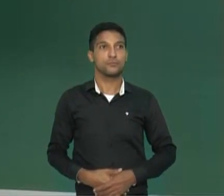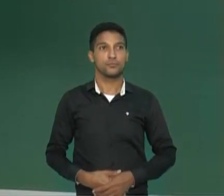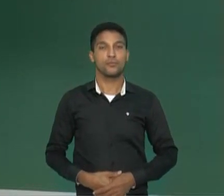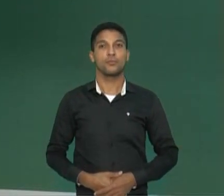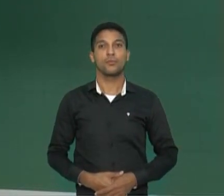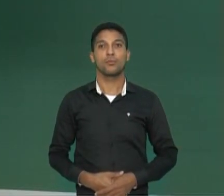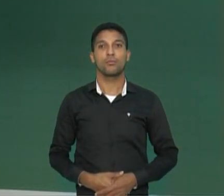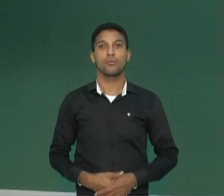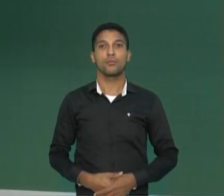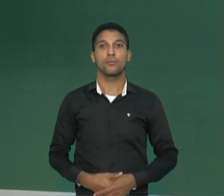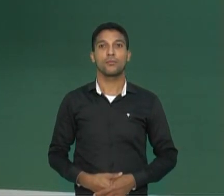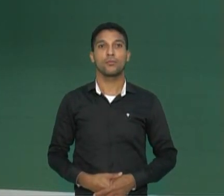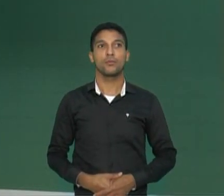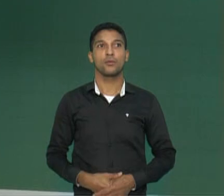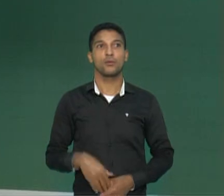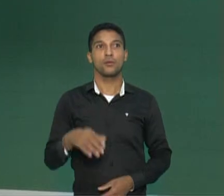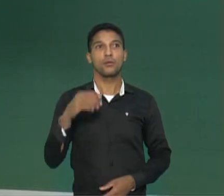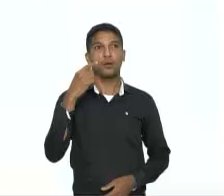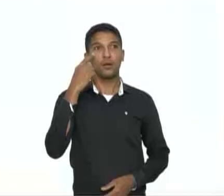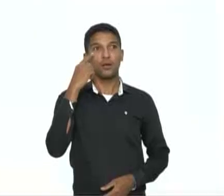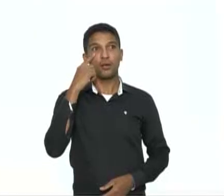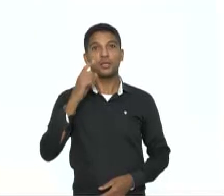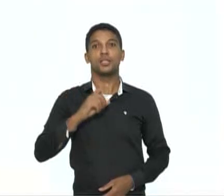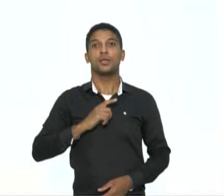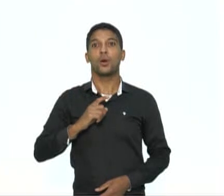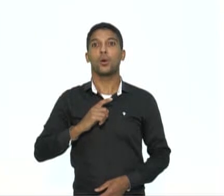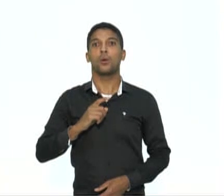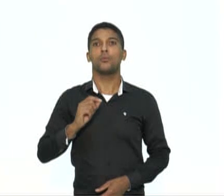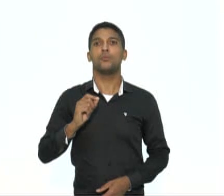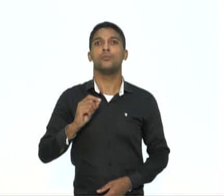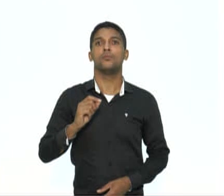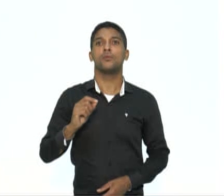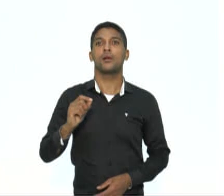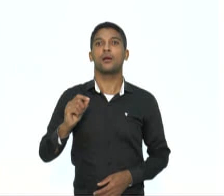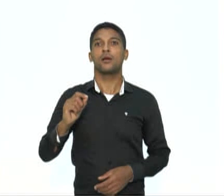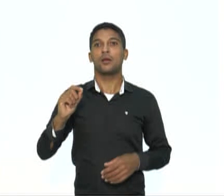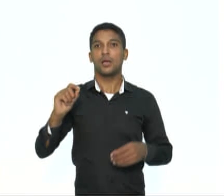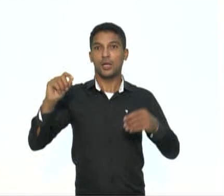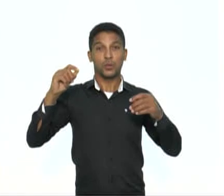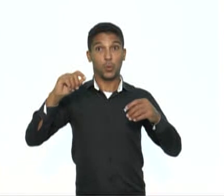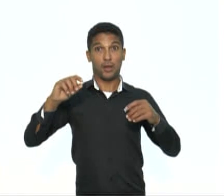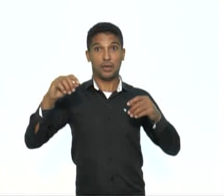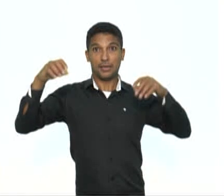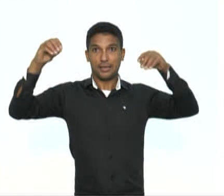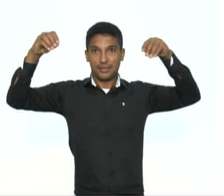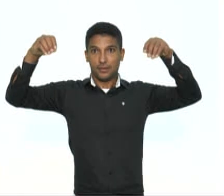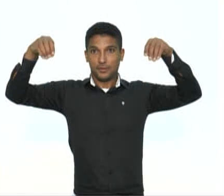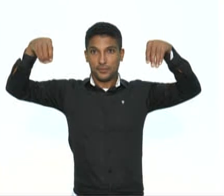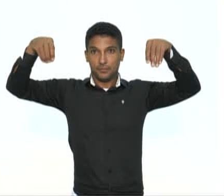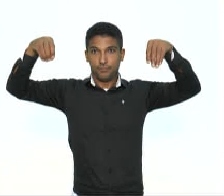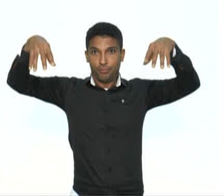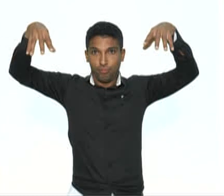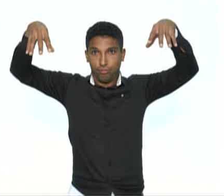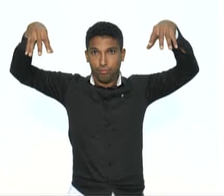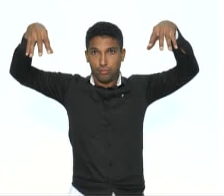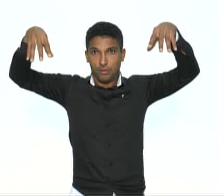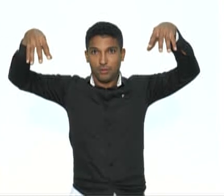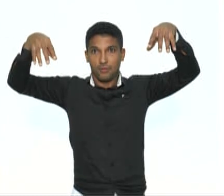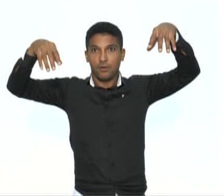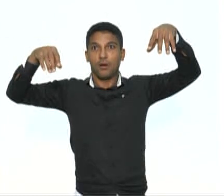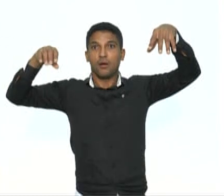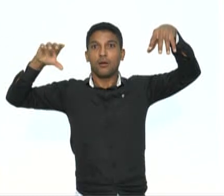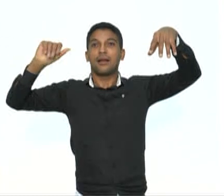assim, homogênea era diferente, o castelo não era castelo, de Palácio Luxuoso, a gente falou isso, eram fortificados, circundados